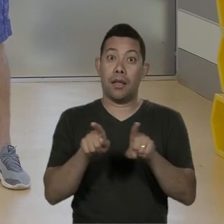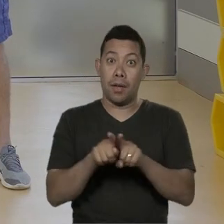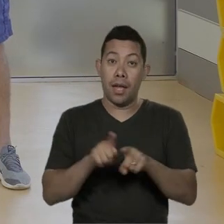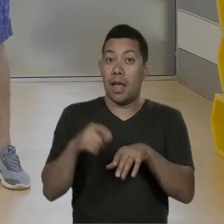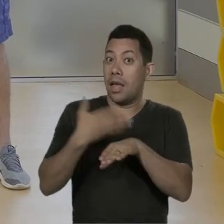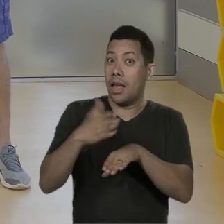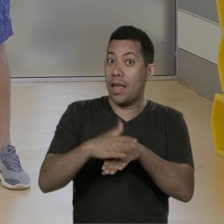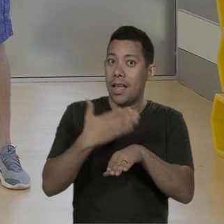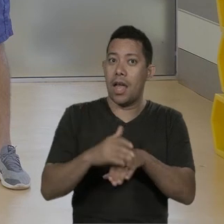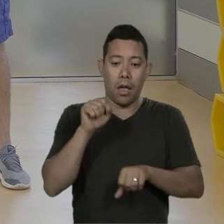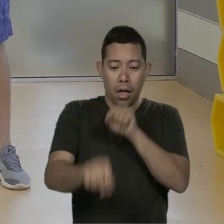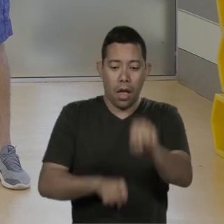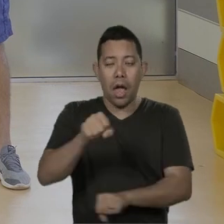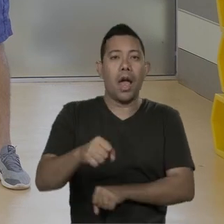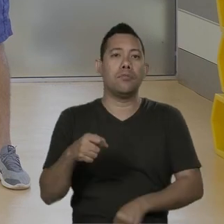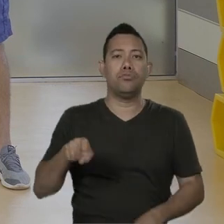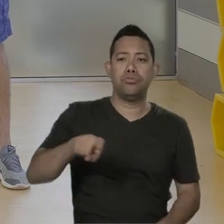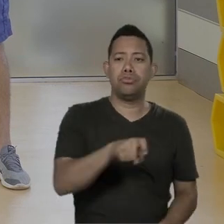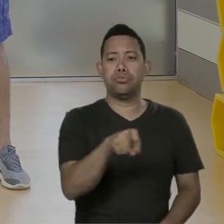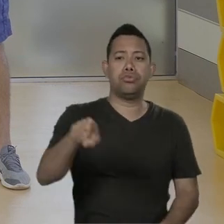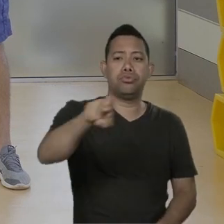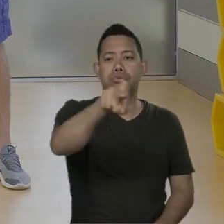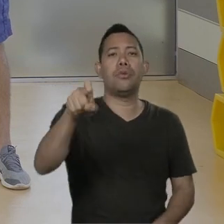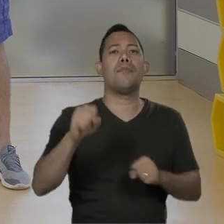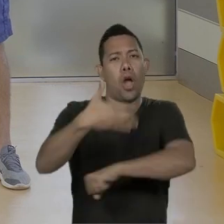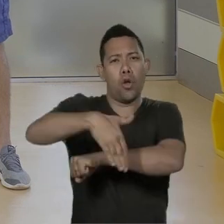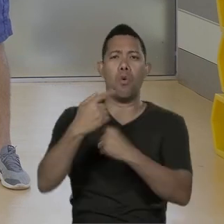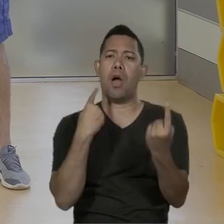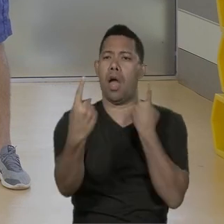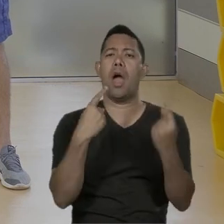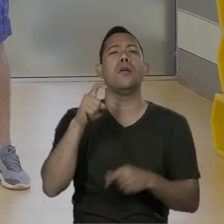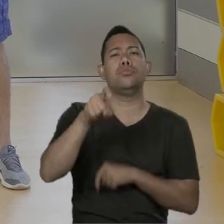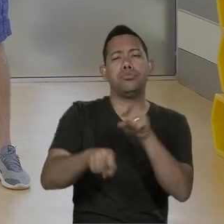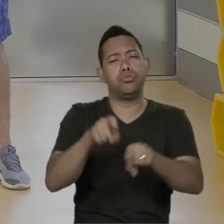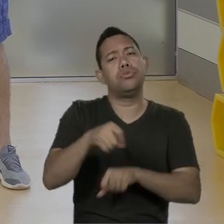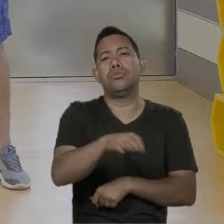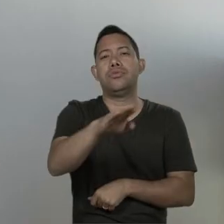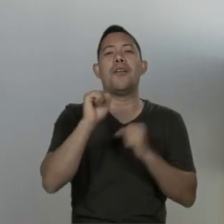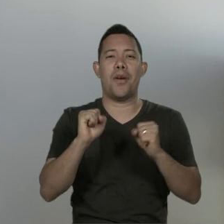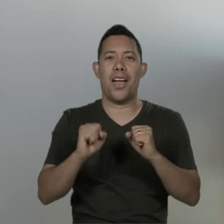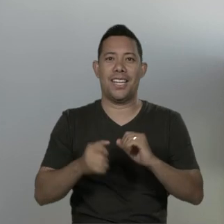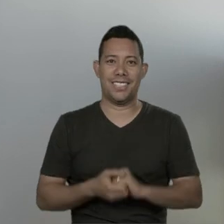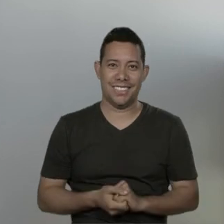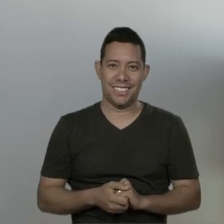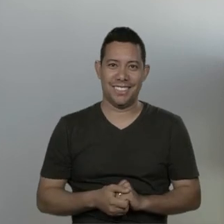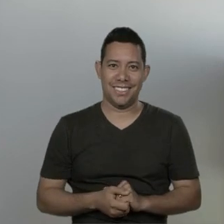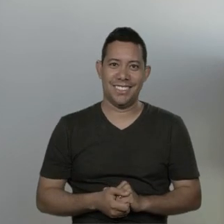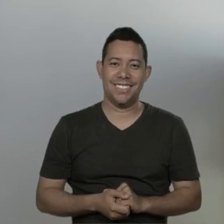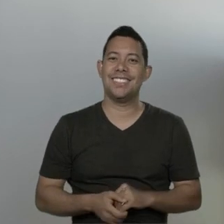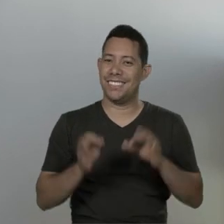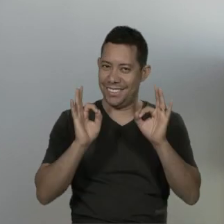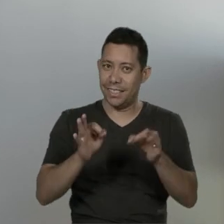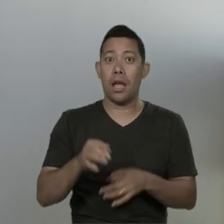treinos para as bicicletas convencionais e desbravar as ruas, estradas ou trilhas por aí. Isso aí!